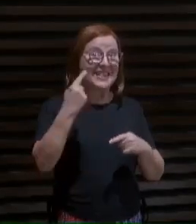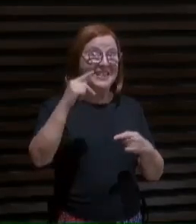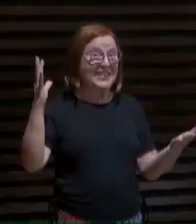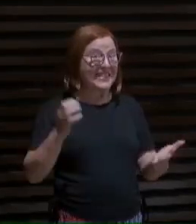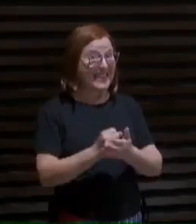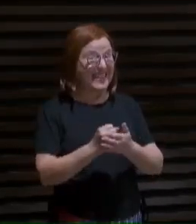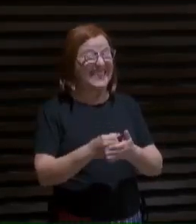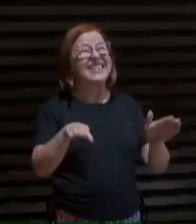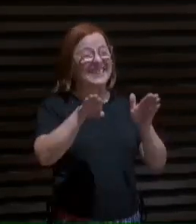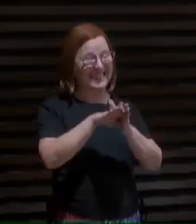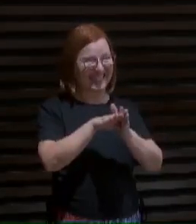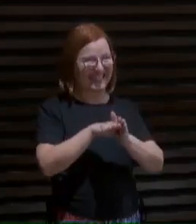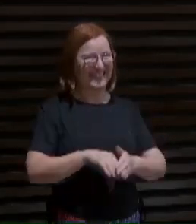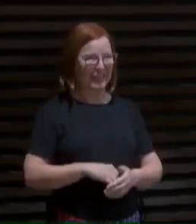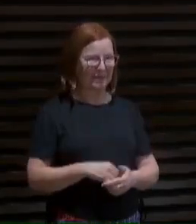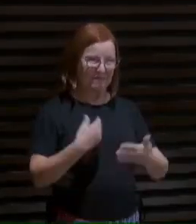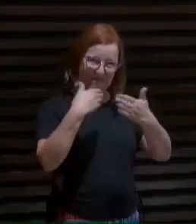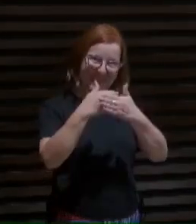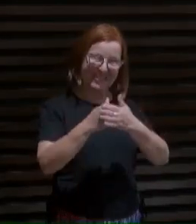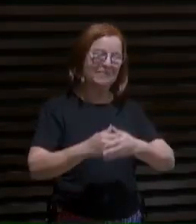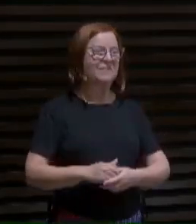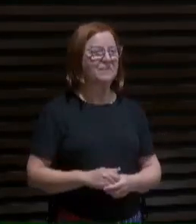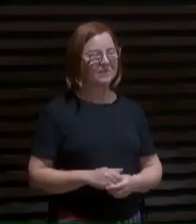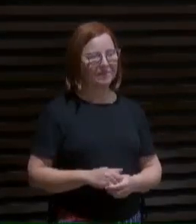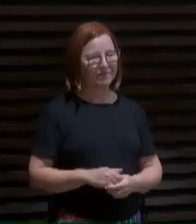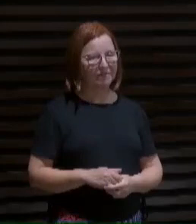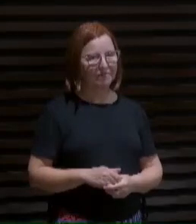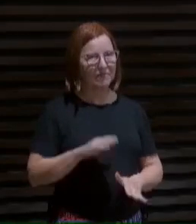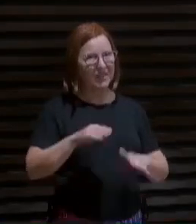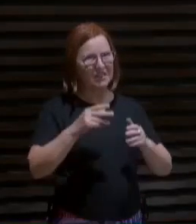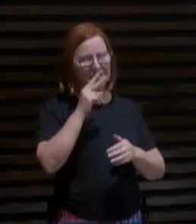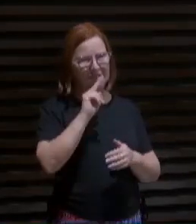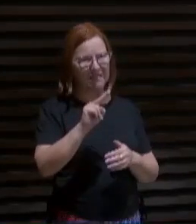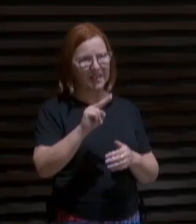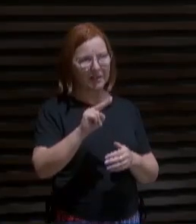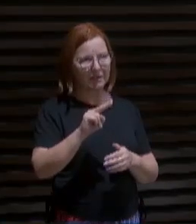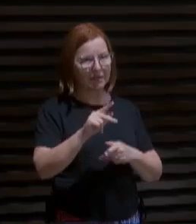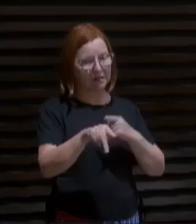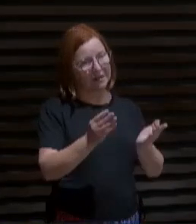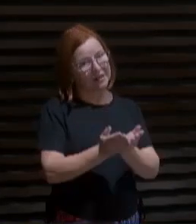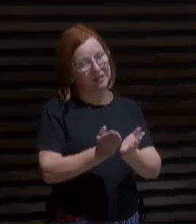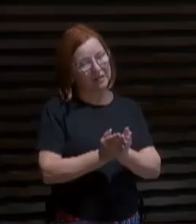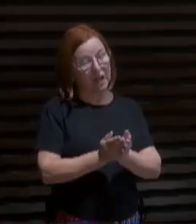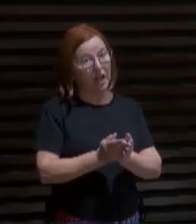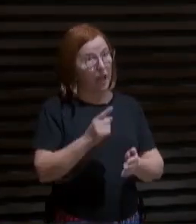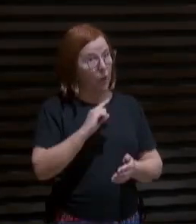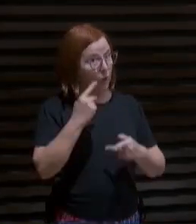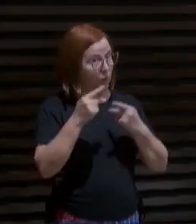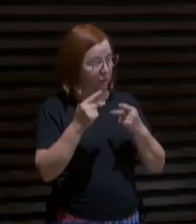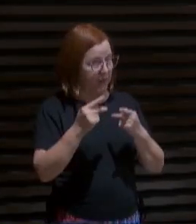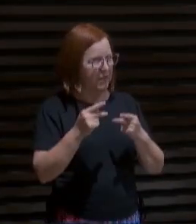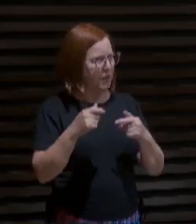chegando. Eu, às vezes, vejo uns crentes, eu não estou dizendo que não deve trabalhar, não, trabalhar